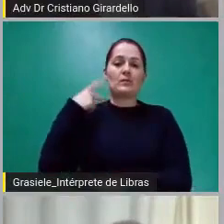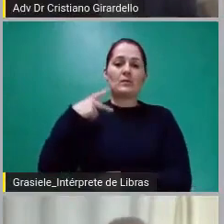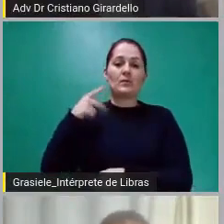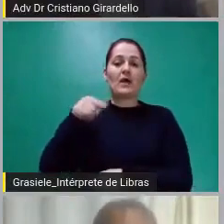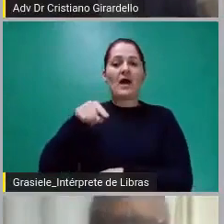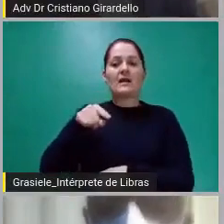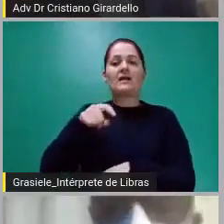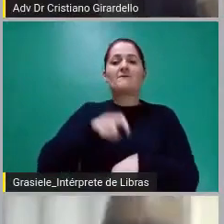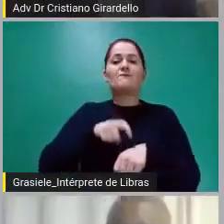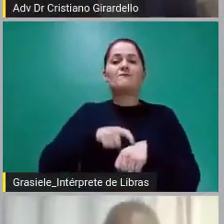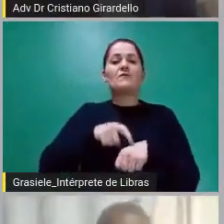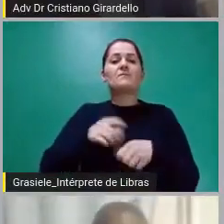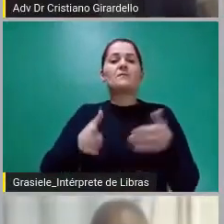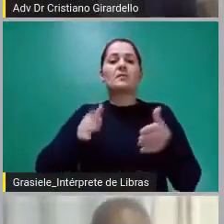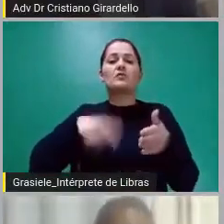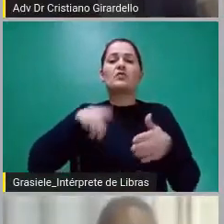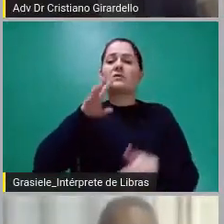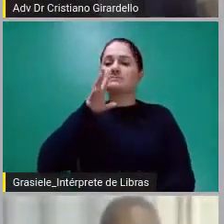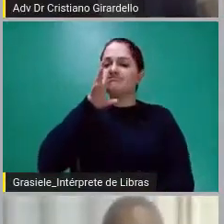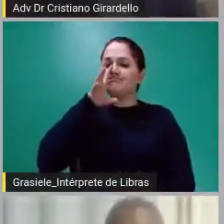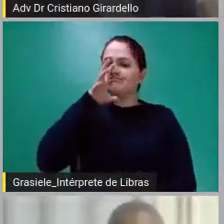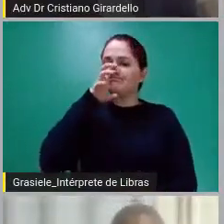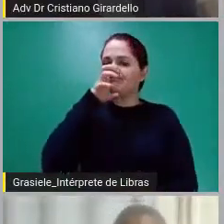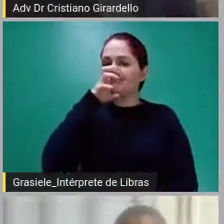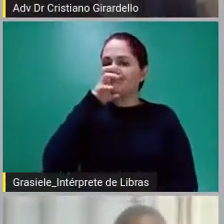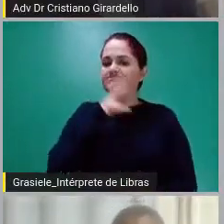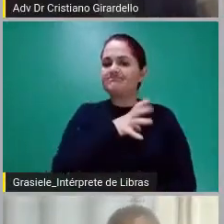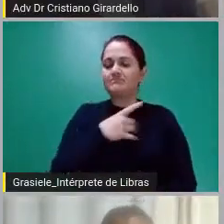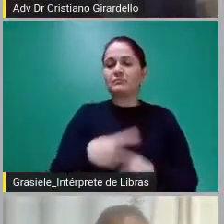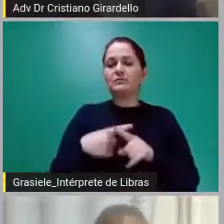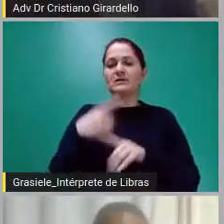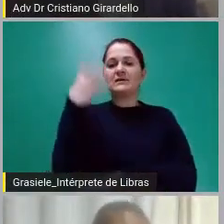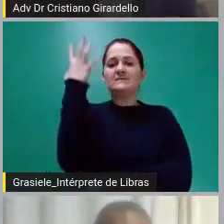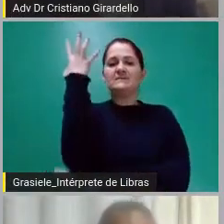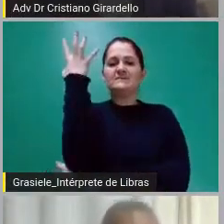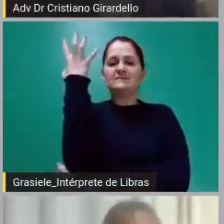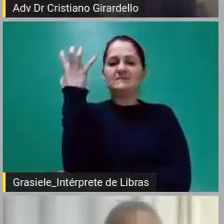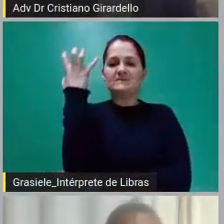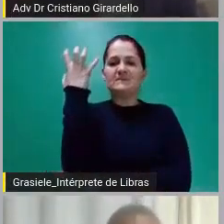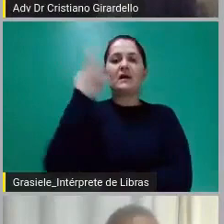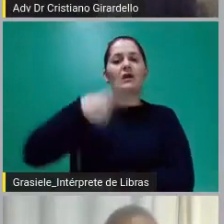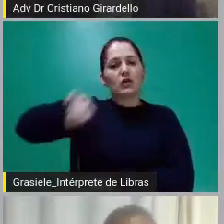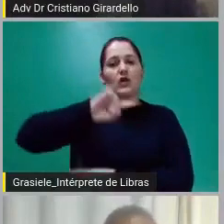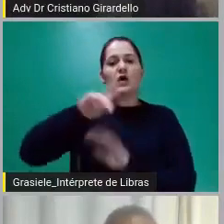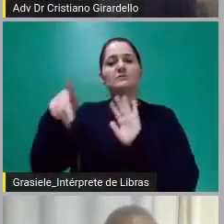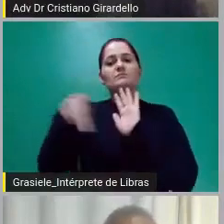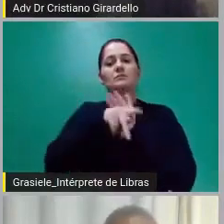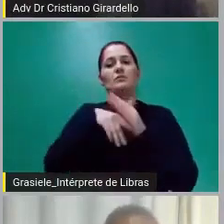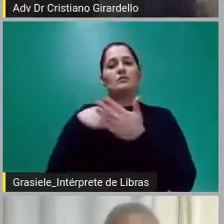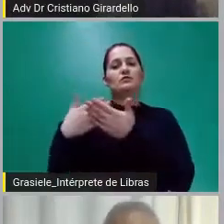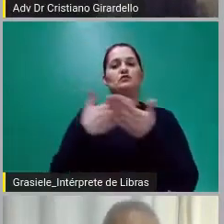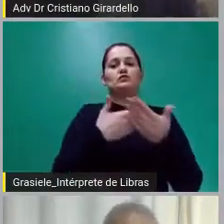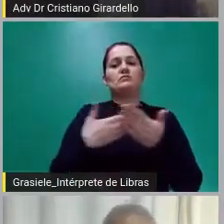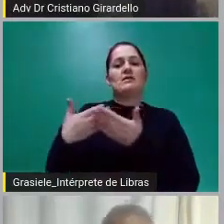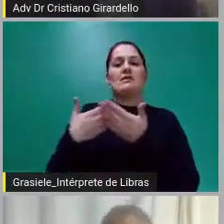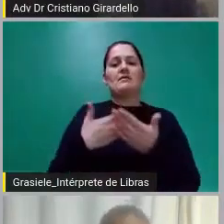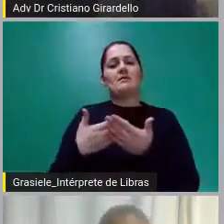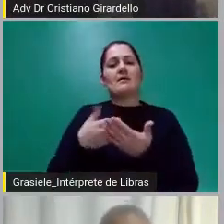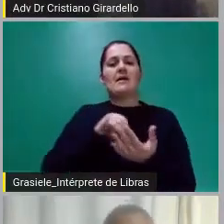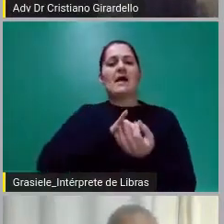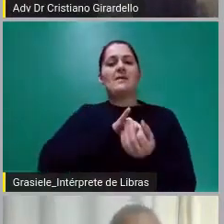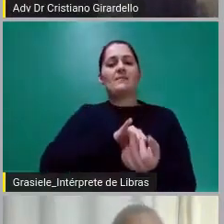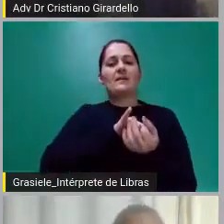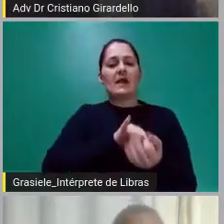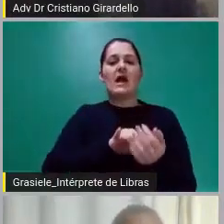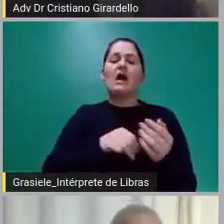nós pudemos estudar o Capital, como também todas as obras. Então, é muito importante lembrar que enquanto a Campina